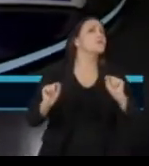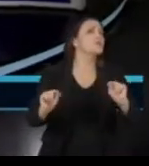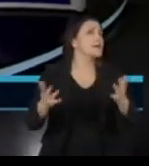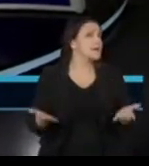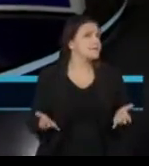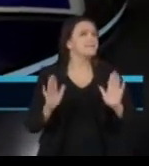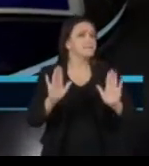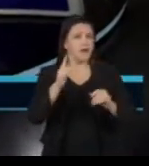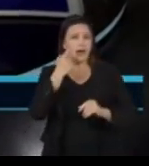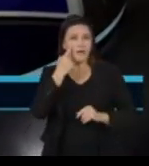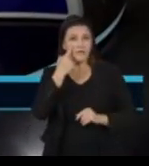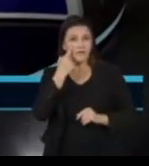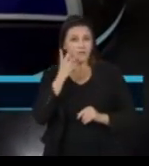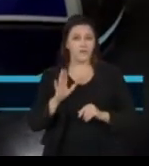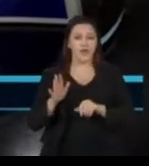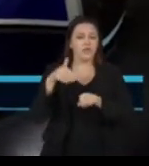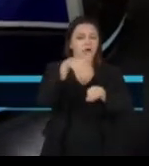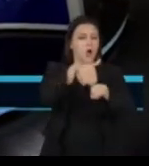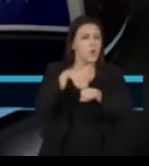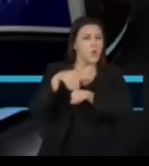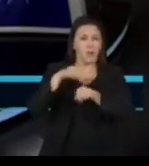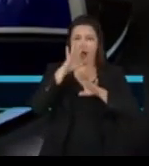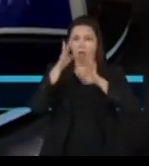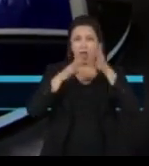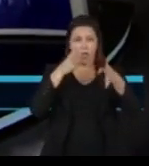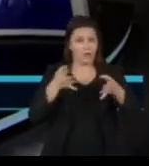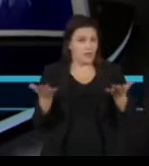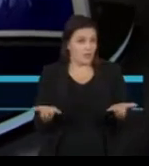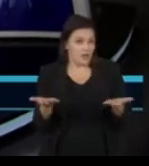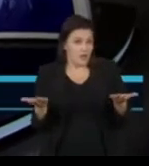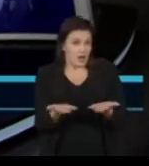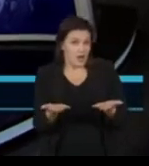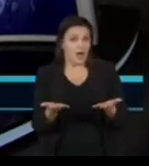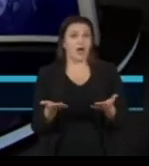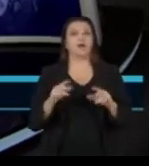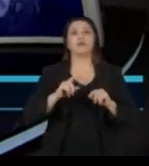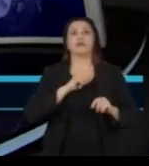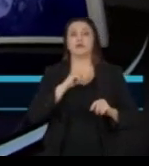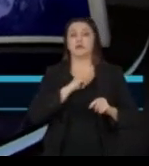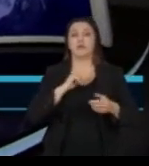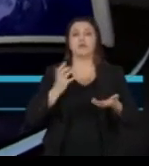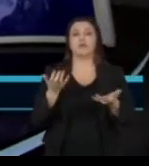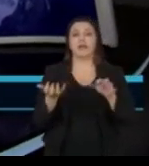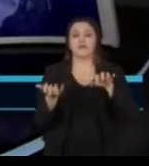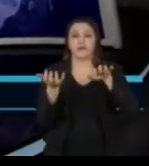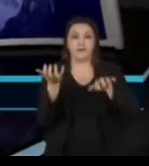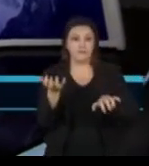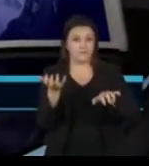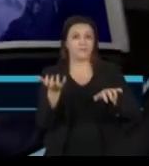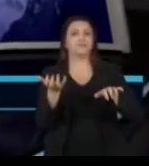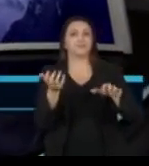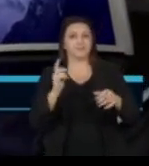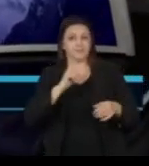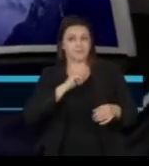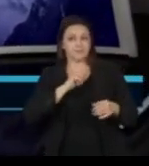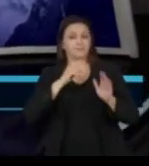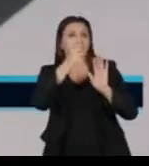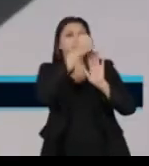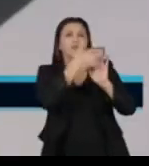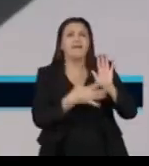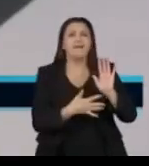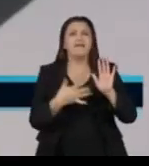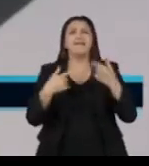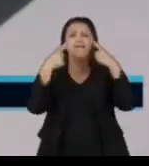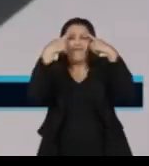ver as acusações que estão listadas nessa matéria, que inclusive esse levantamento do Congresso em Foco. Fala até de violência doméstica. Violência doméstica,